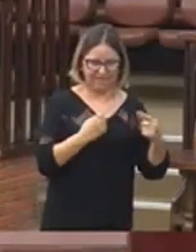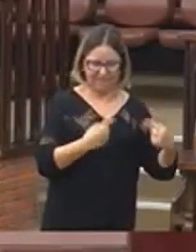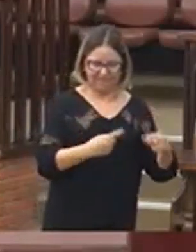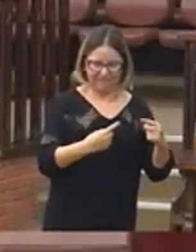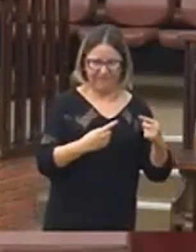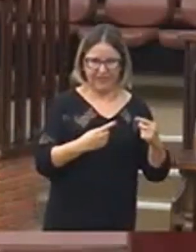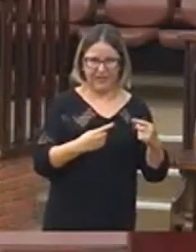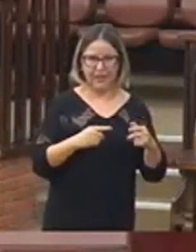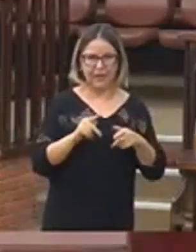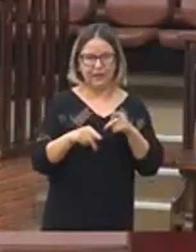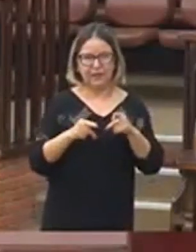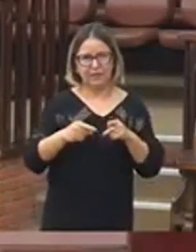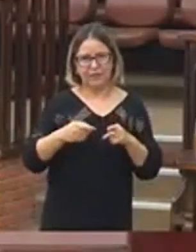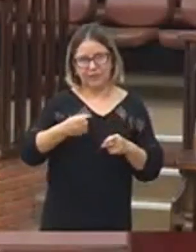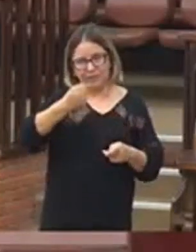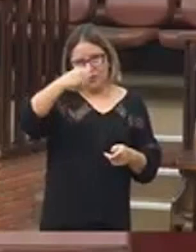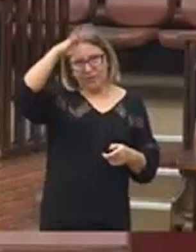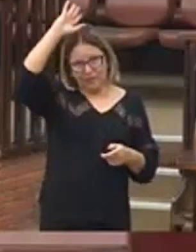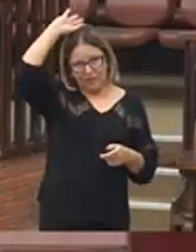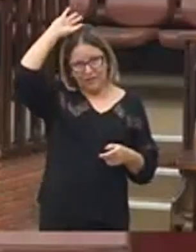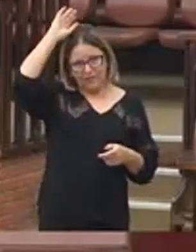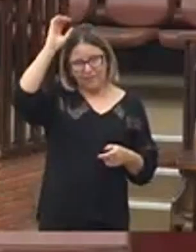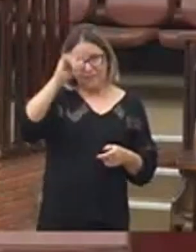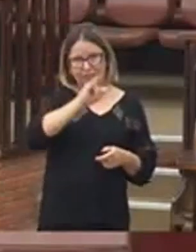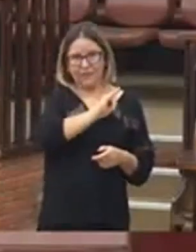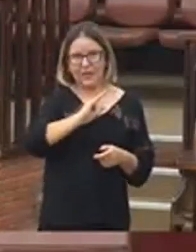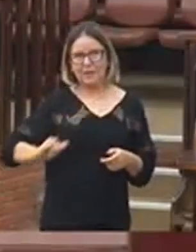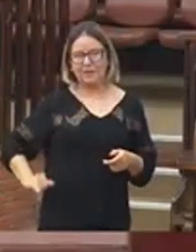romana, do Império Romano.